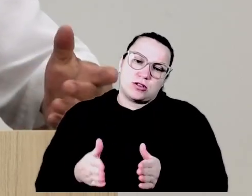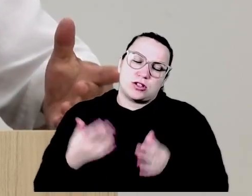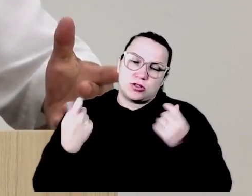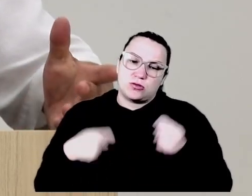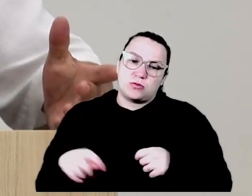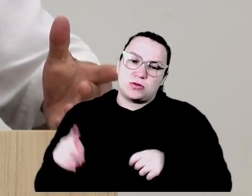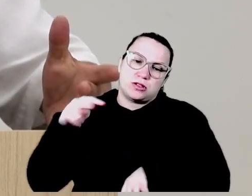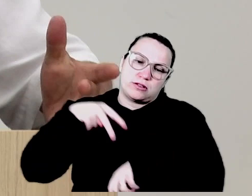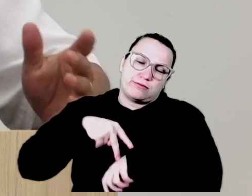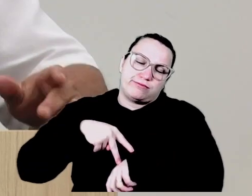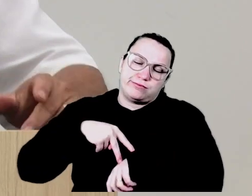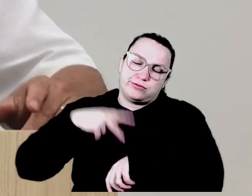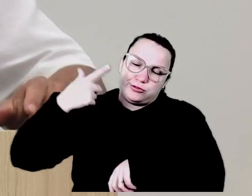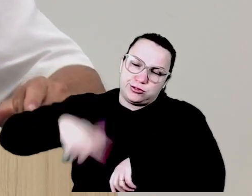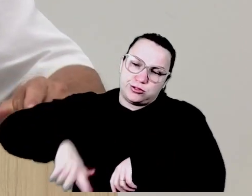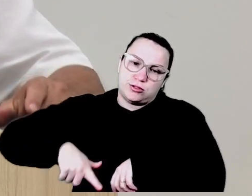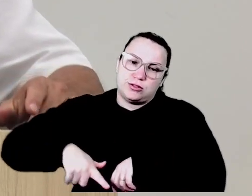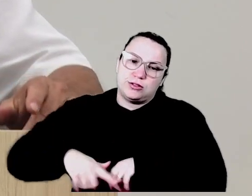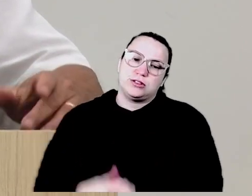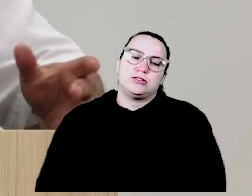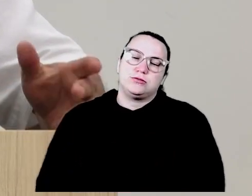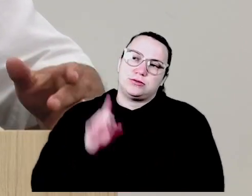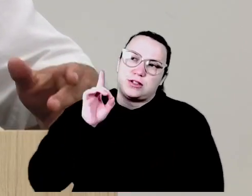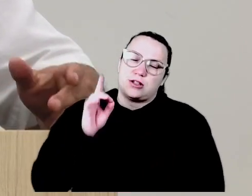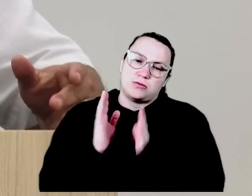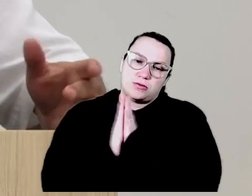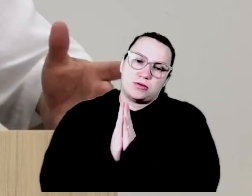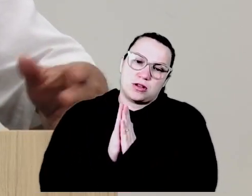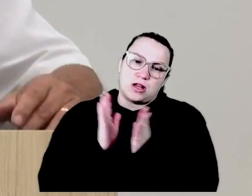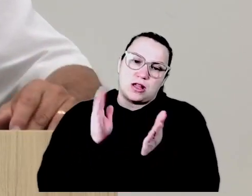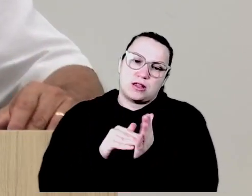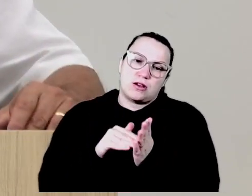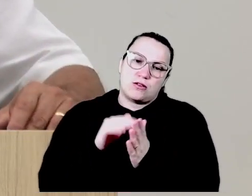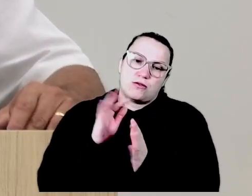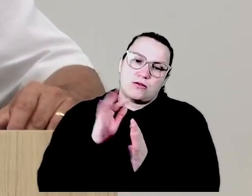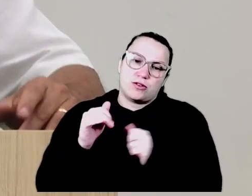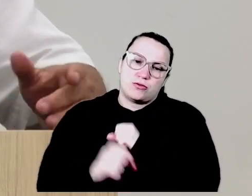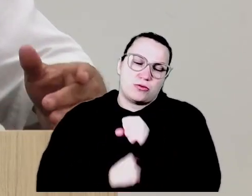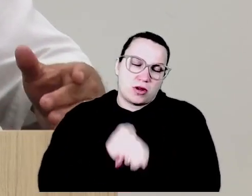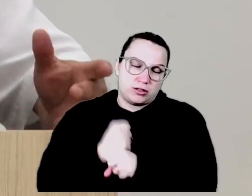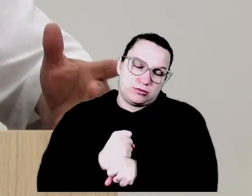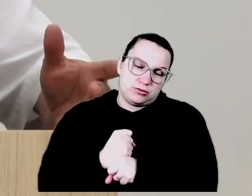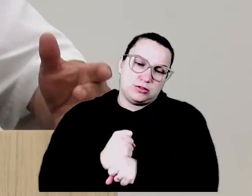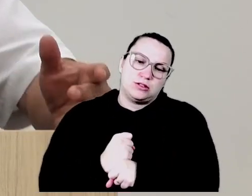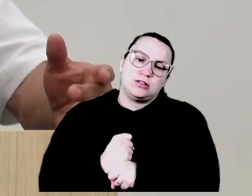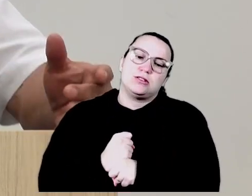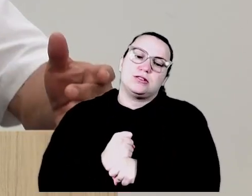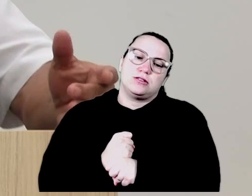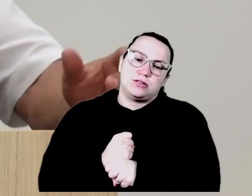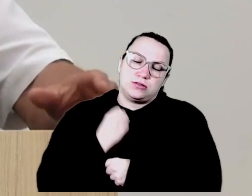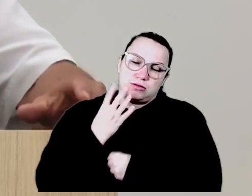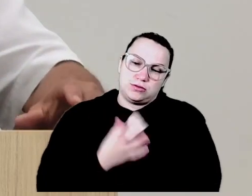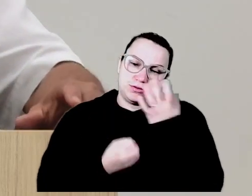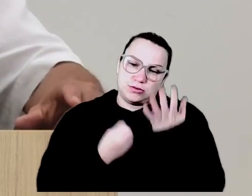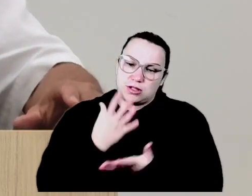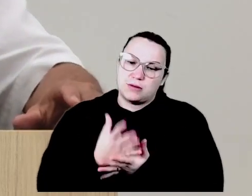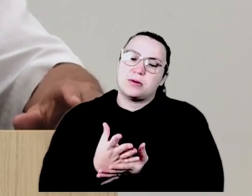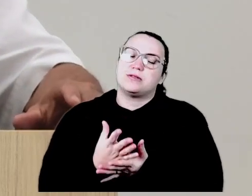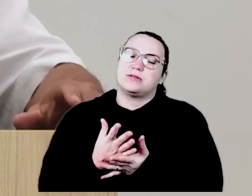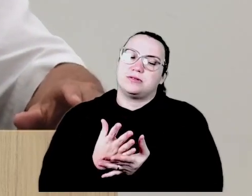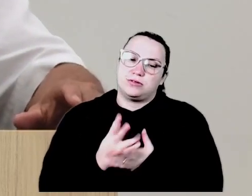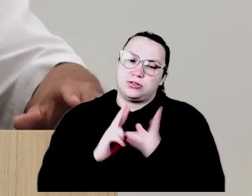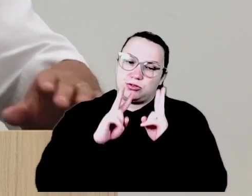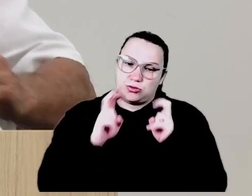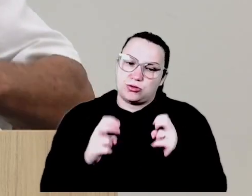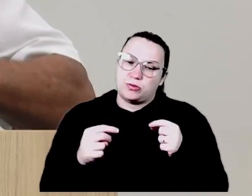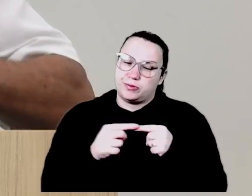nessa Tribuna se Deus me permitir até o final do ano né Para que eu possa fazer um desabafo aí em relação à situação